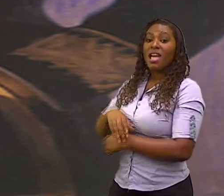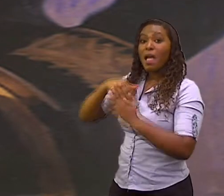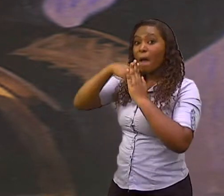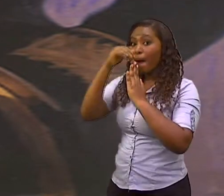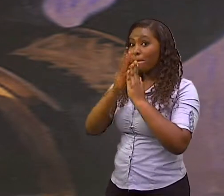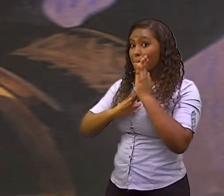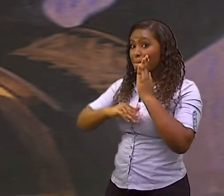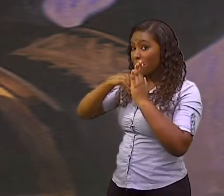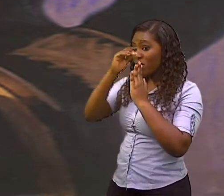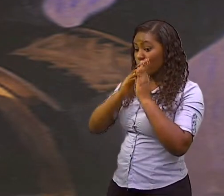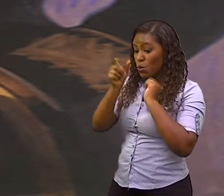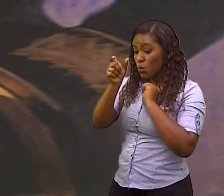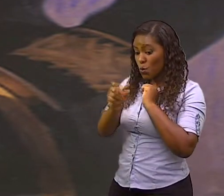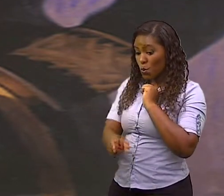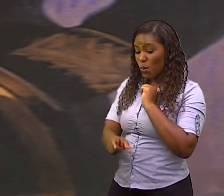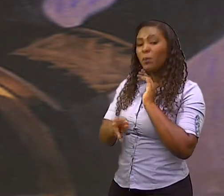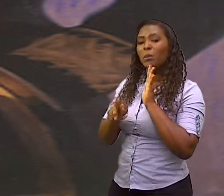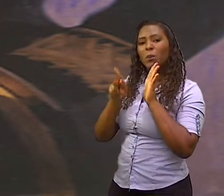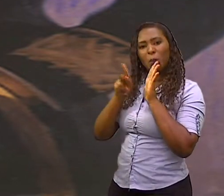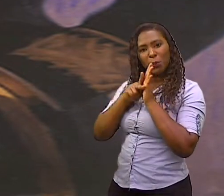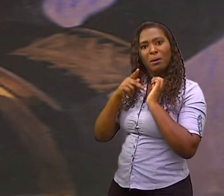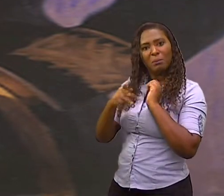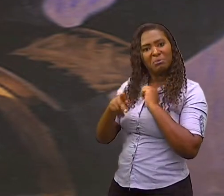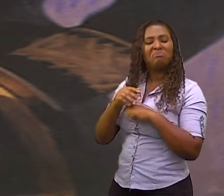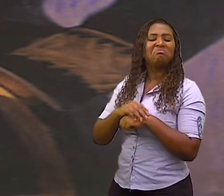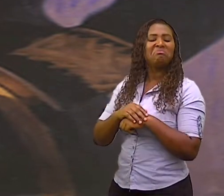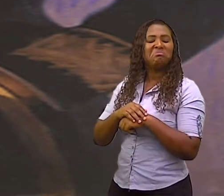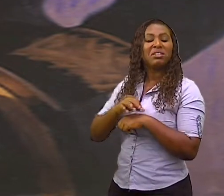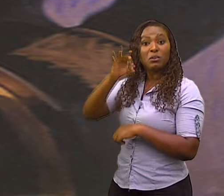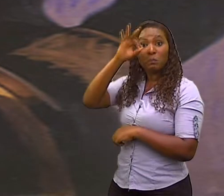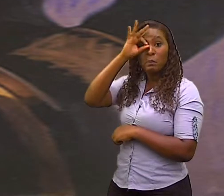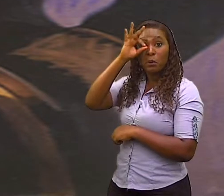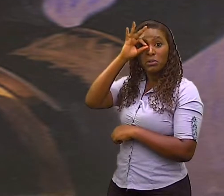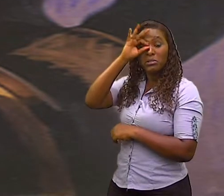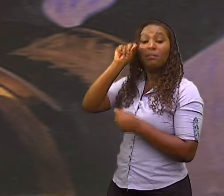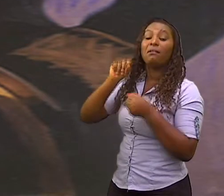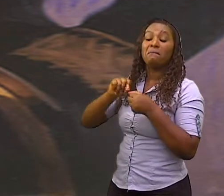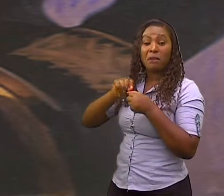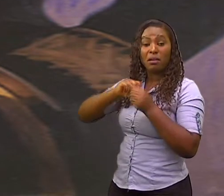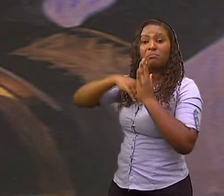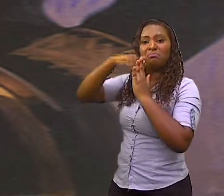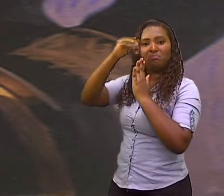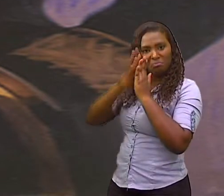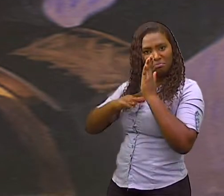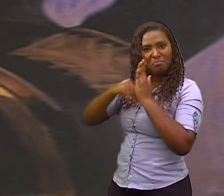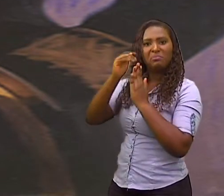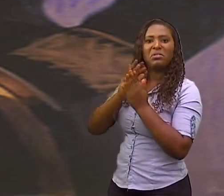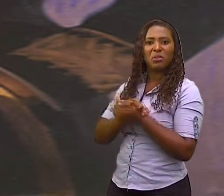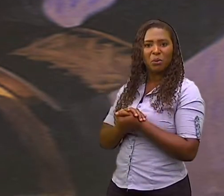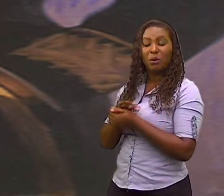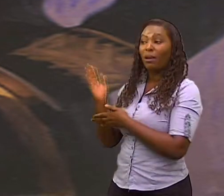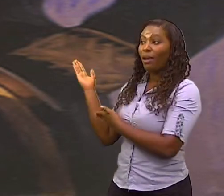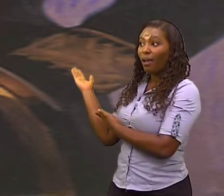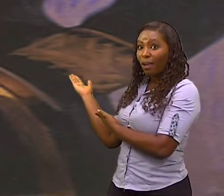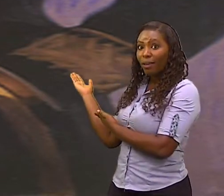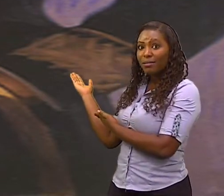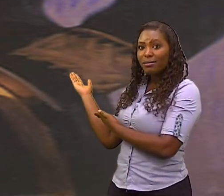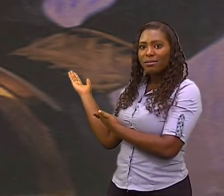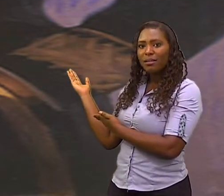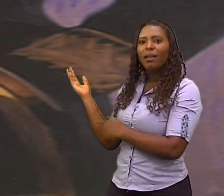Olegário Mariano. Essa pintura, esse quadro, é que deu a Portinari